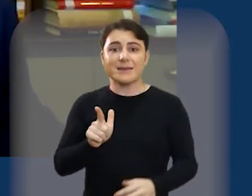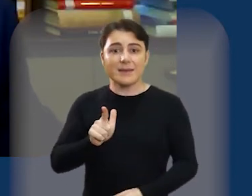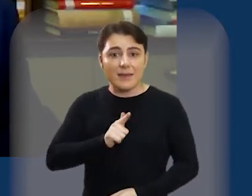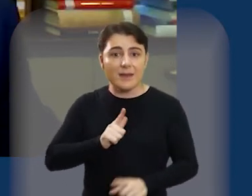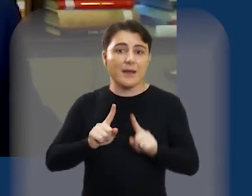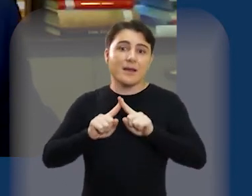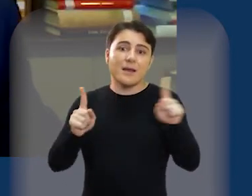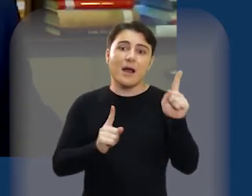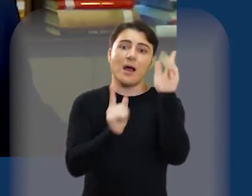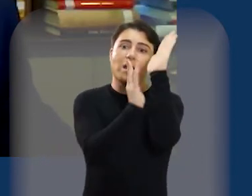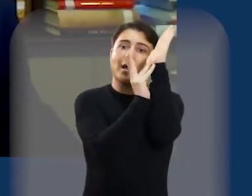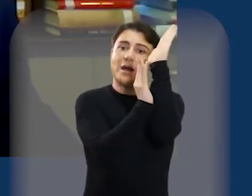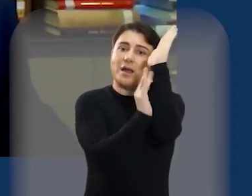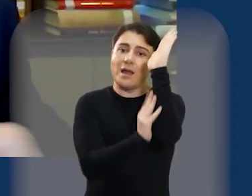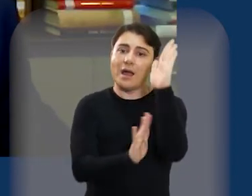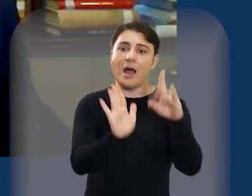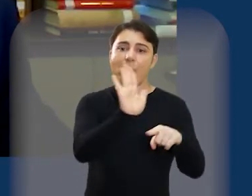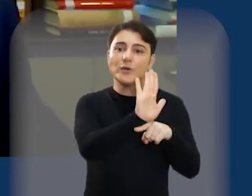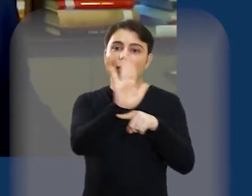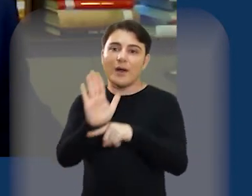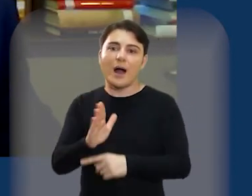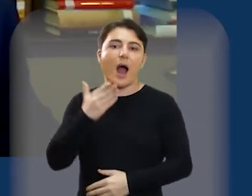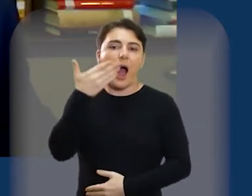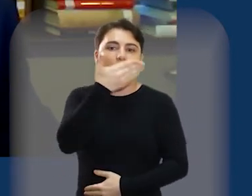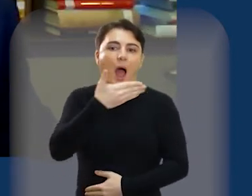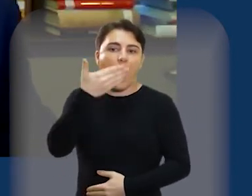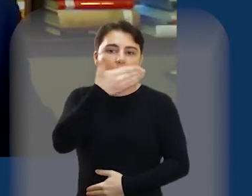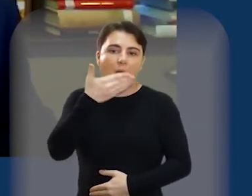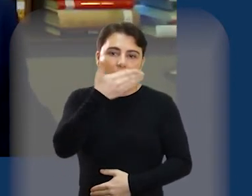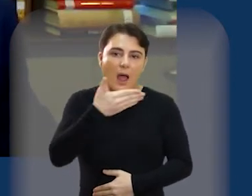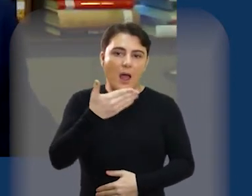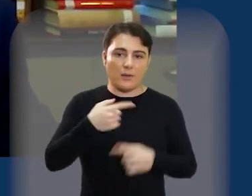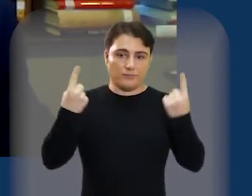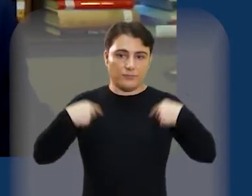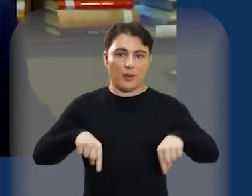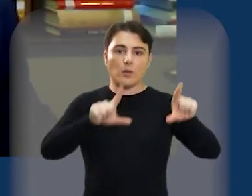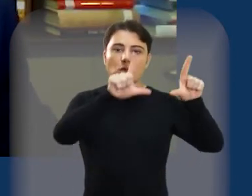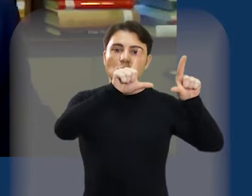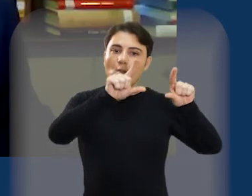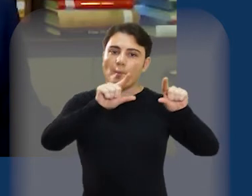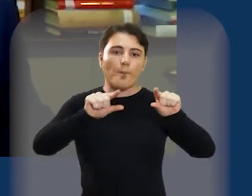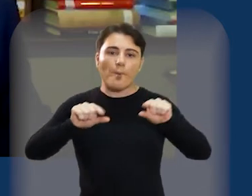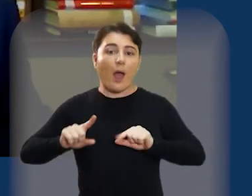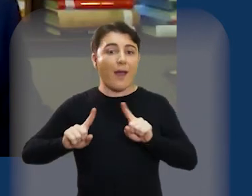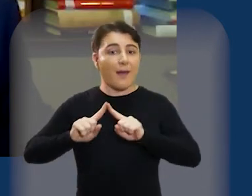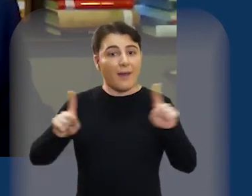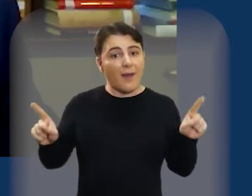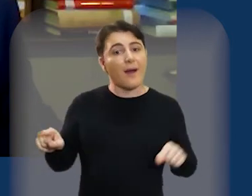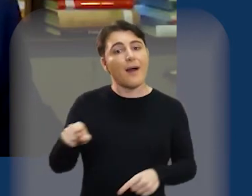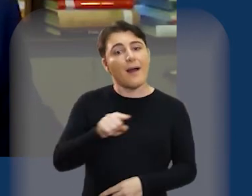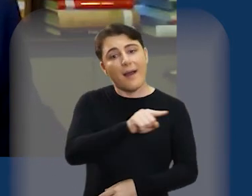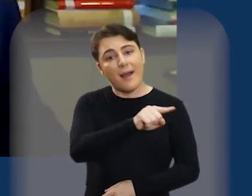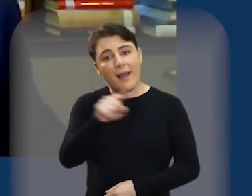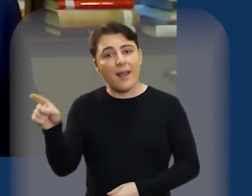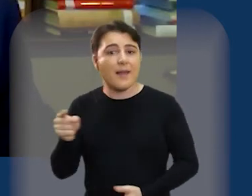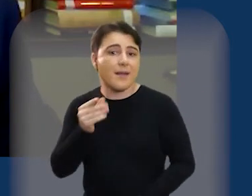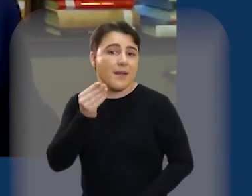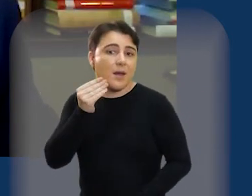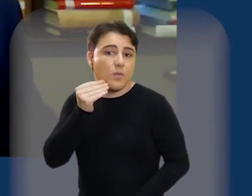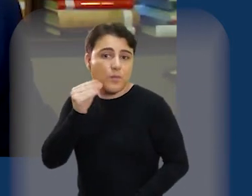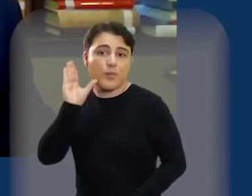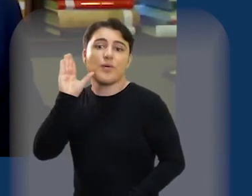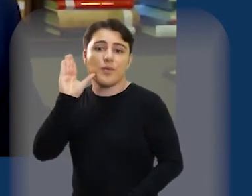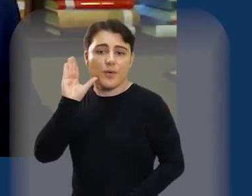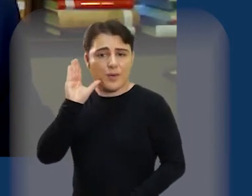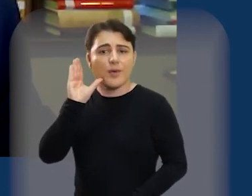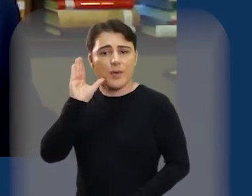fibras. E fibras favorecem uma redução do índice glicêmico. É esse tipo de alimento que deve as